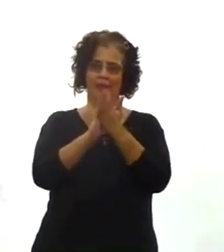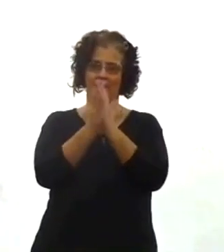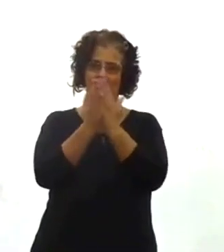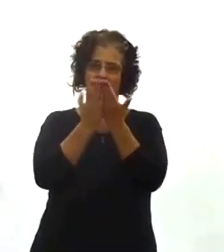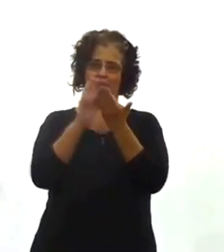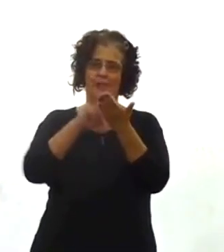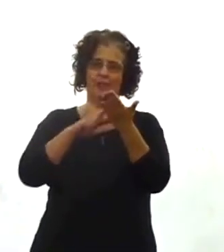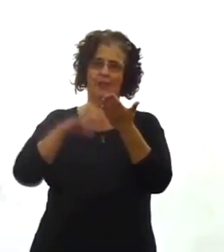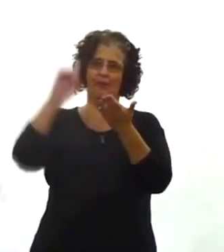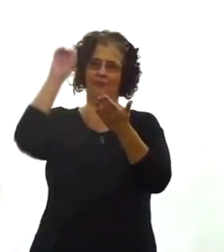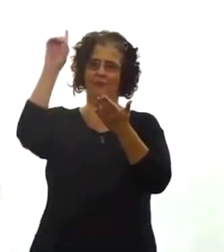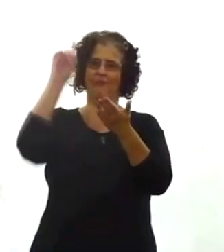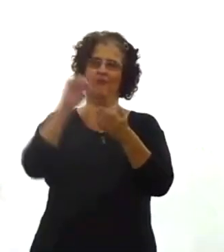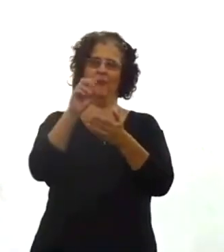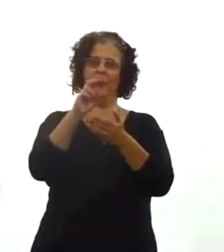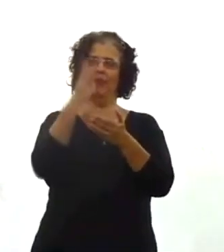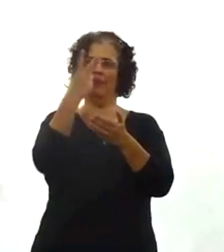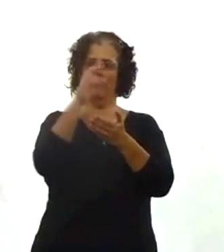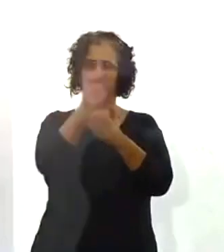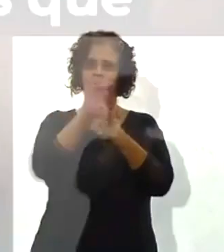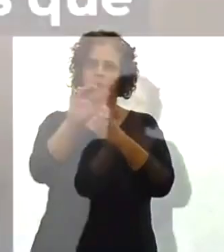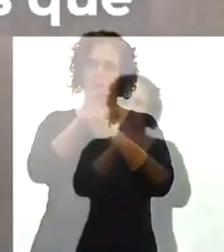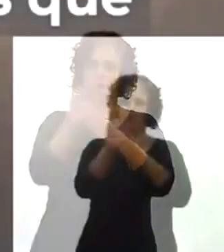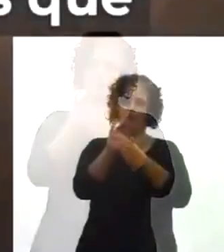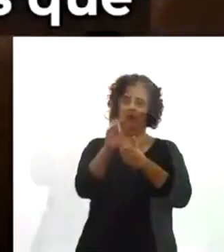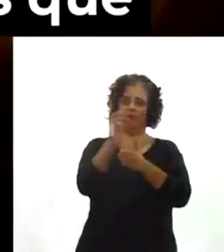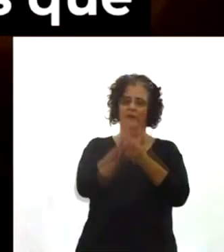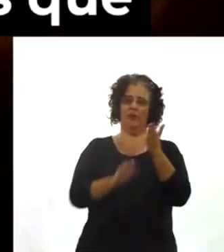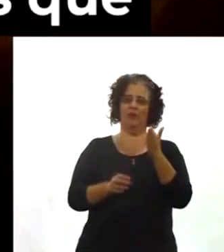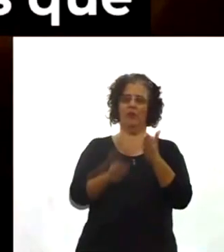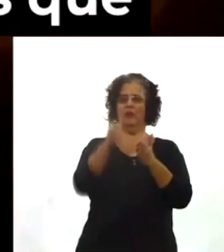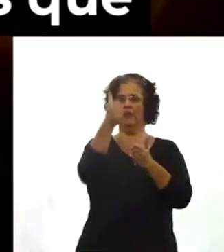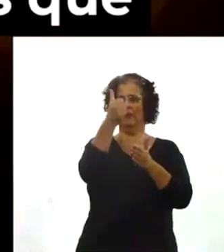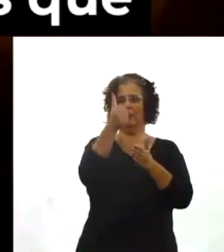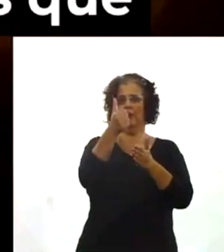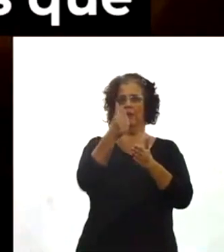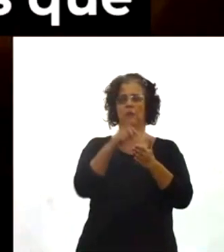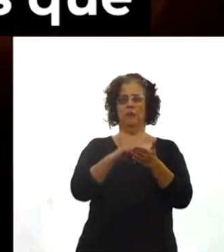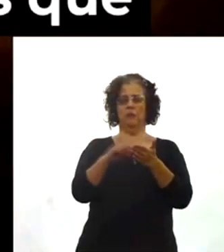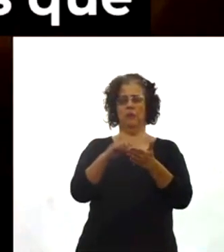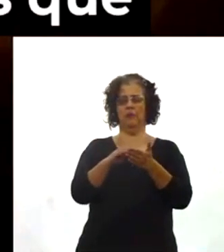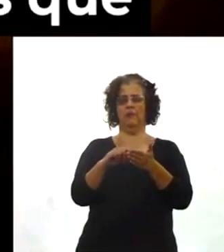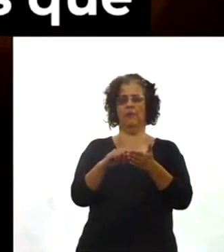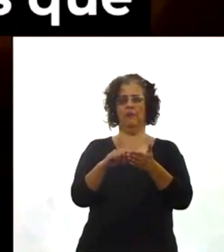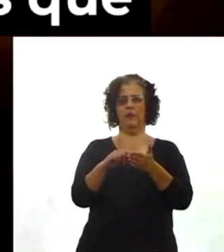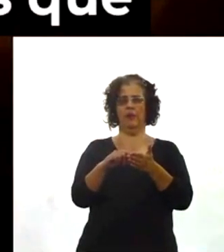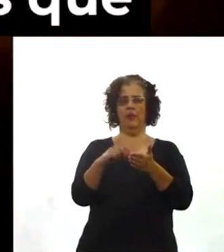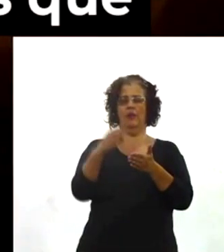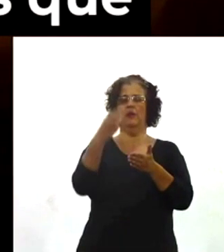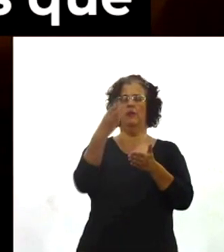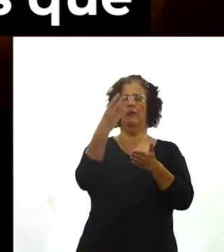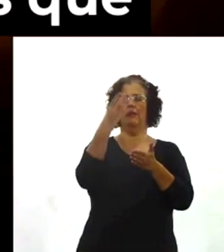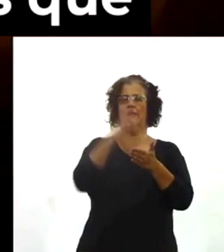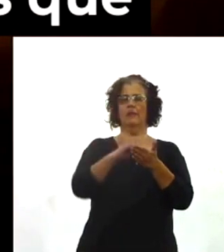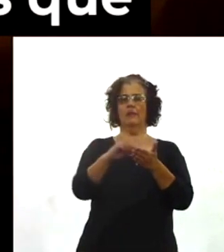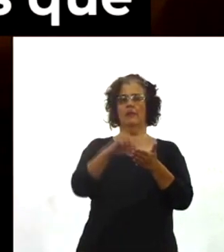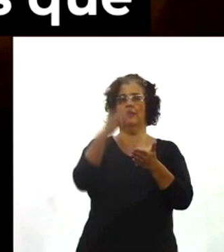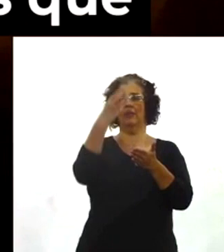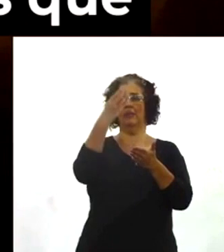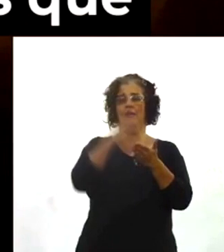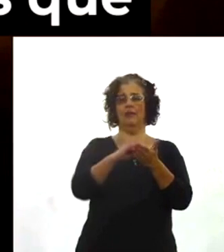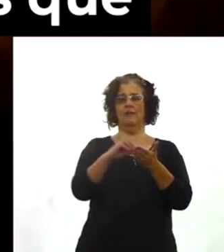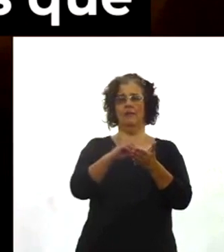seu capítulo 1. Segunda carta de Paulo aos Coríntios, no seu capítulo 1, e vamos